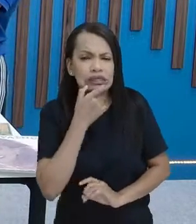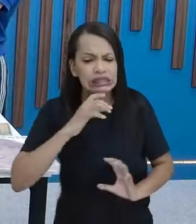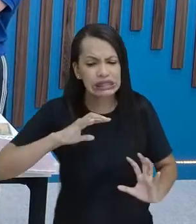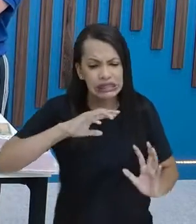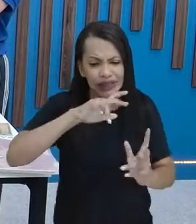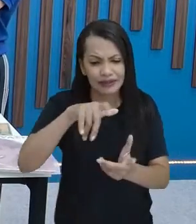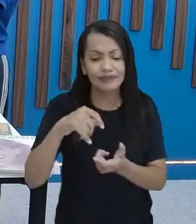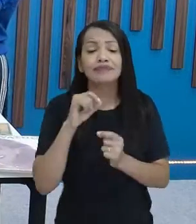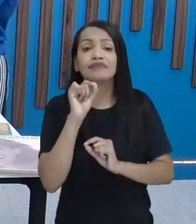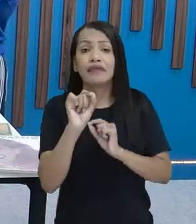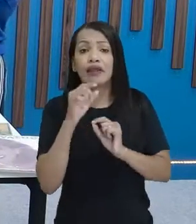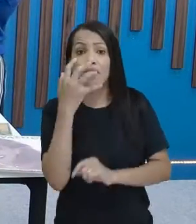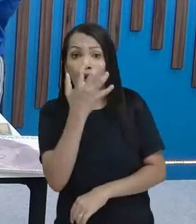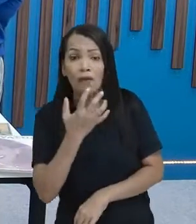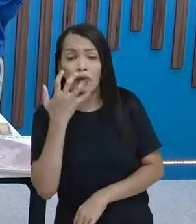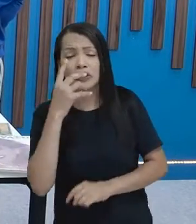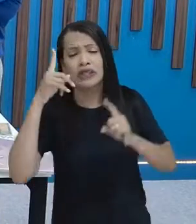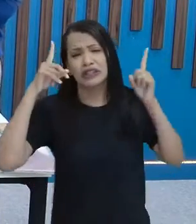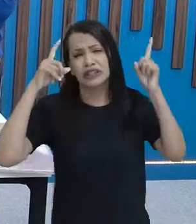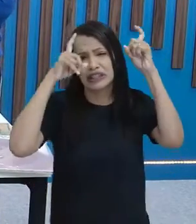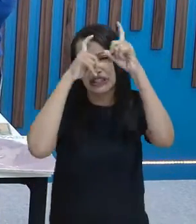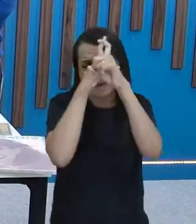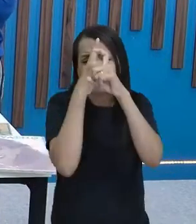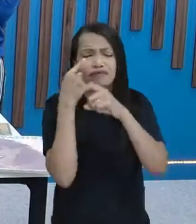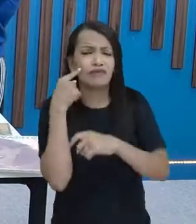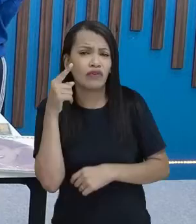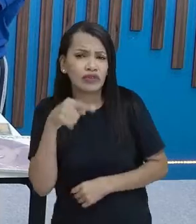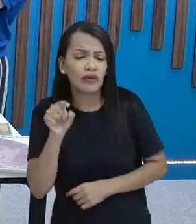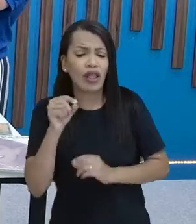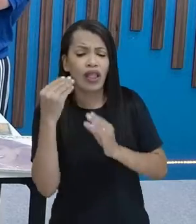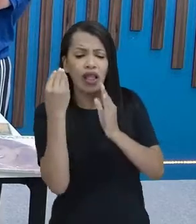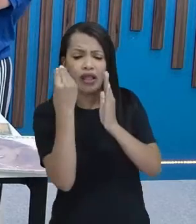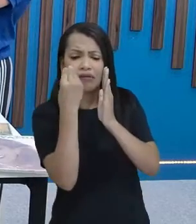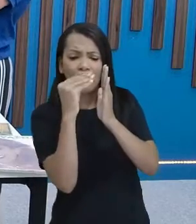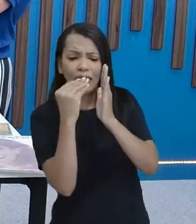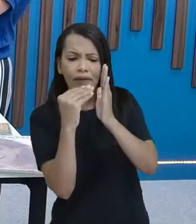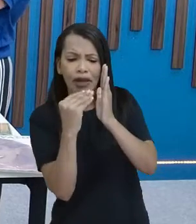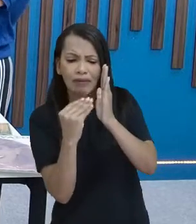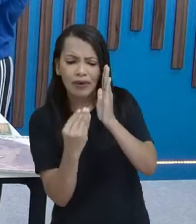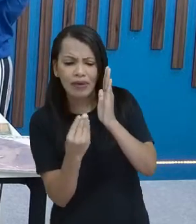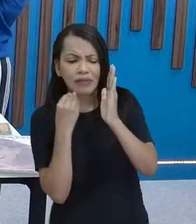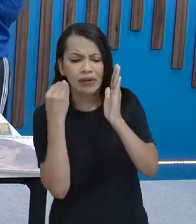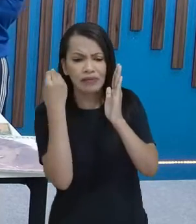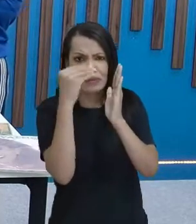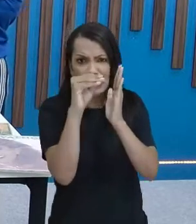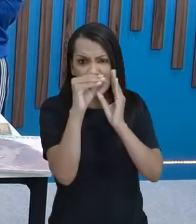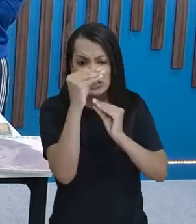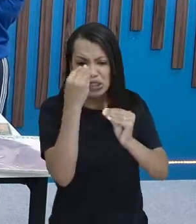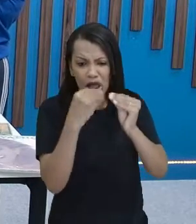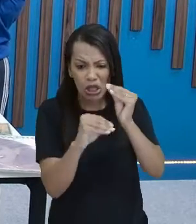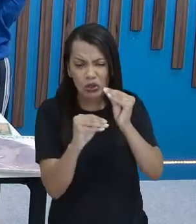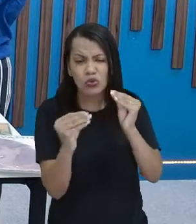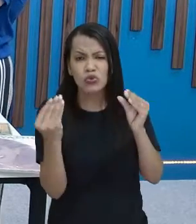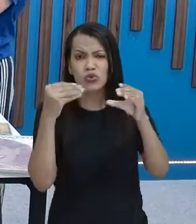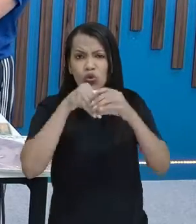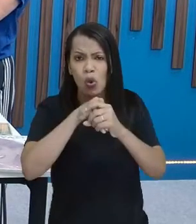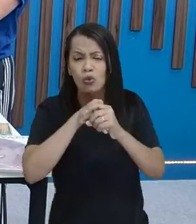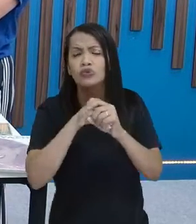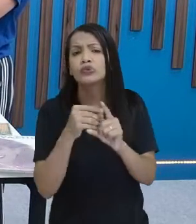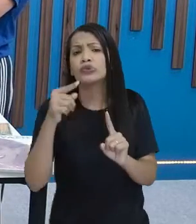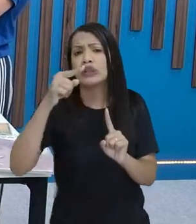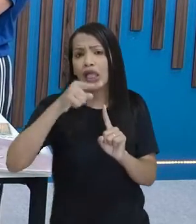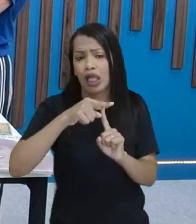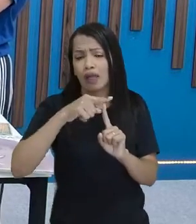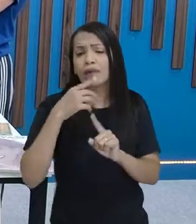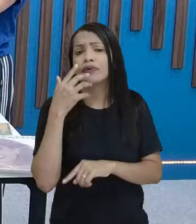é aquela música que é difícil de você encaixar, é difícil de você encaixar nos outros gêneros, e ela tem